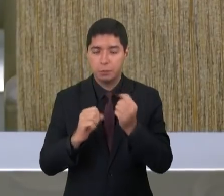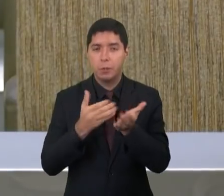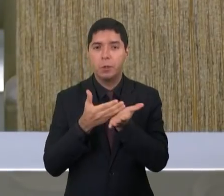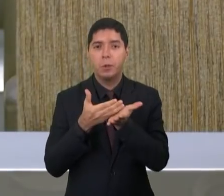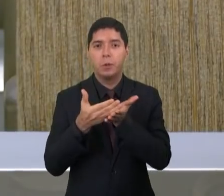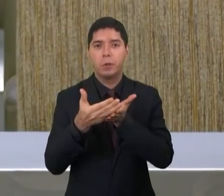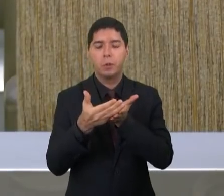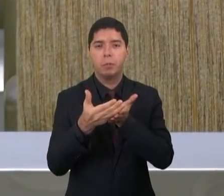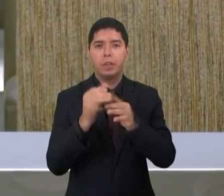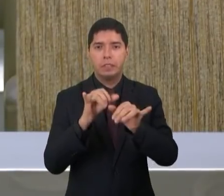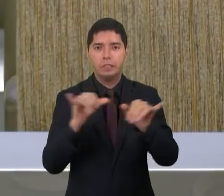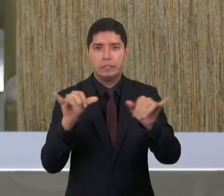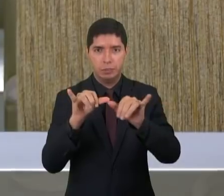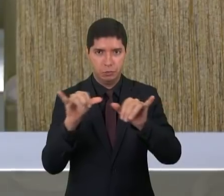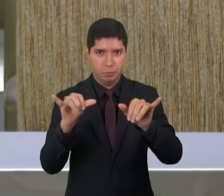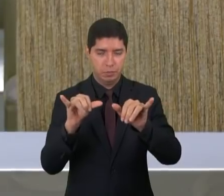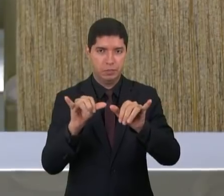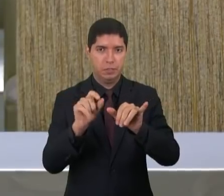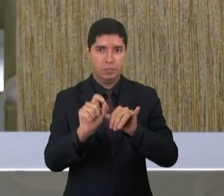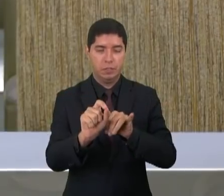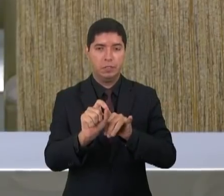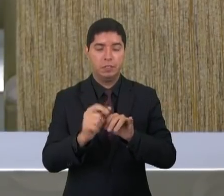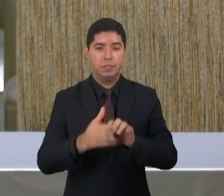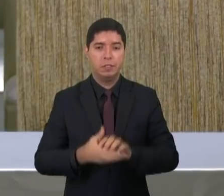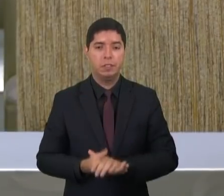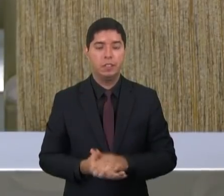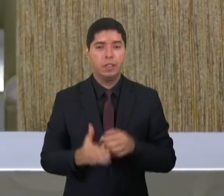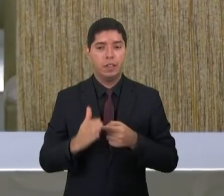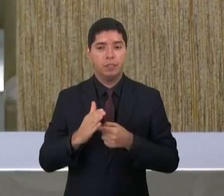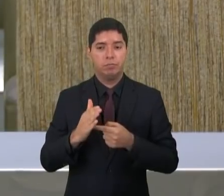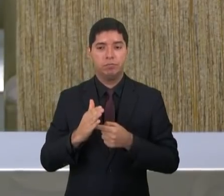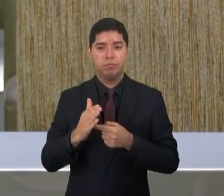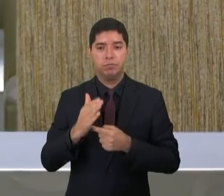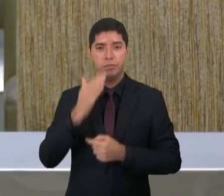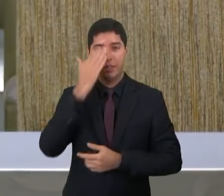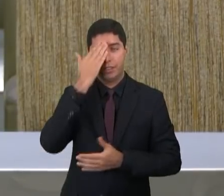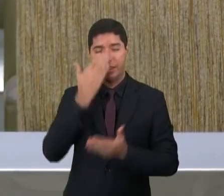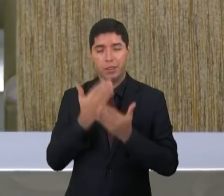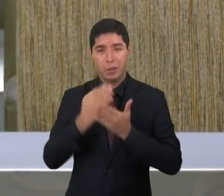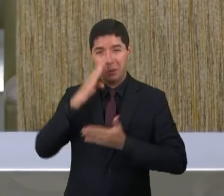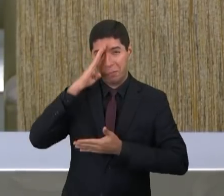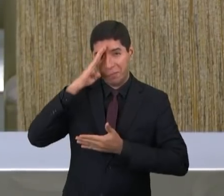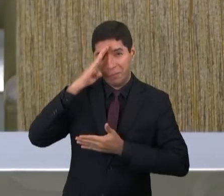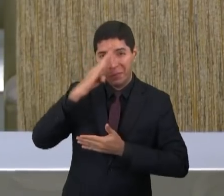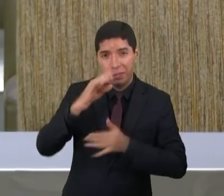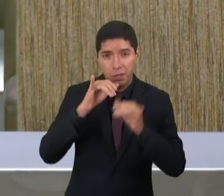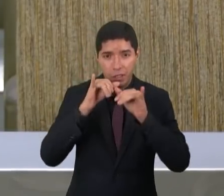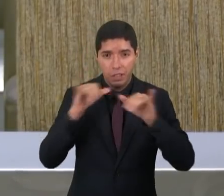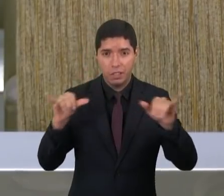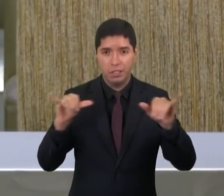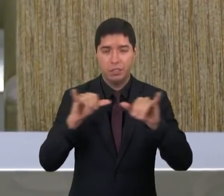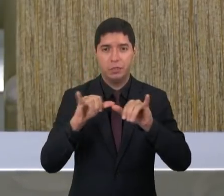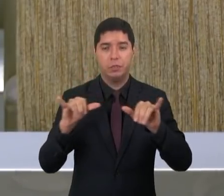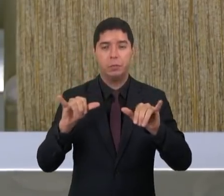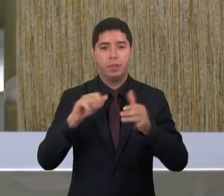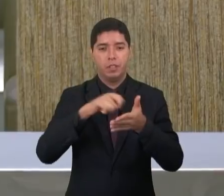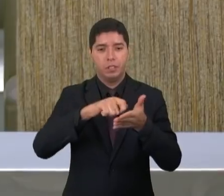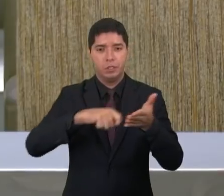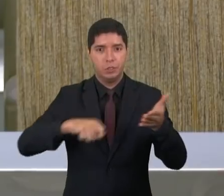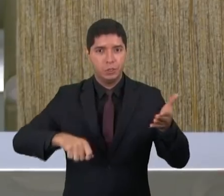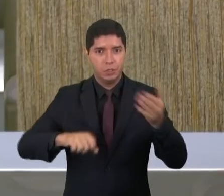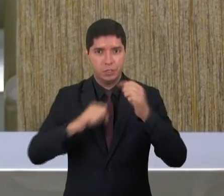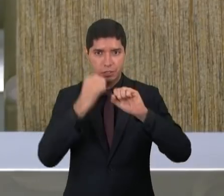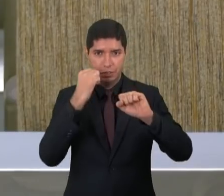uma informação que eu acredito ser a mais importante que está escrita